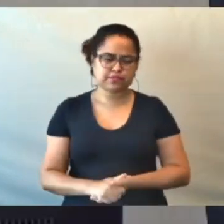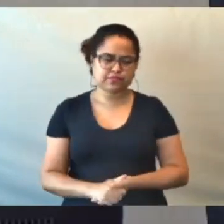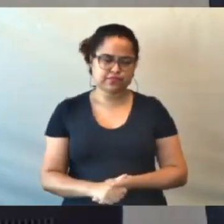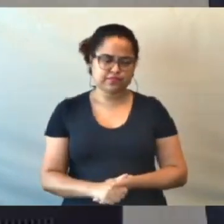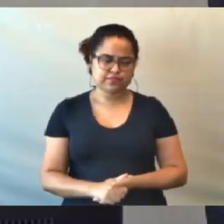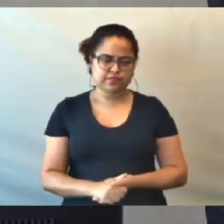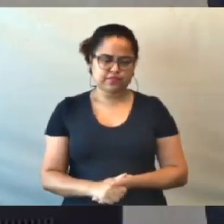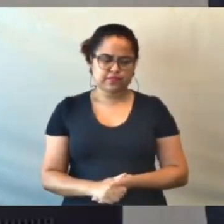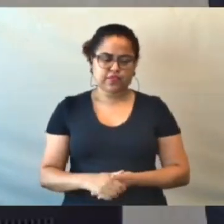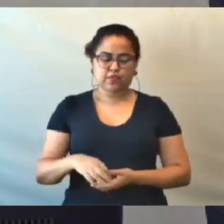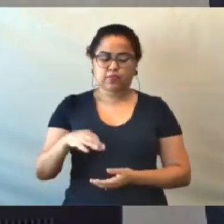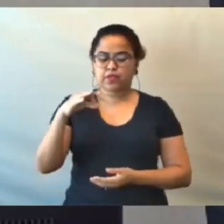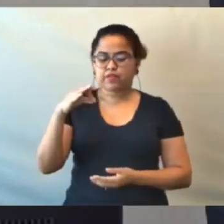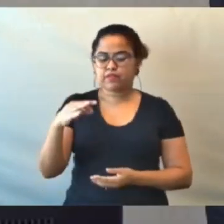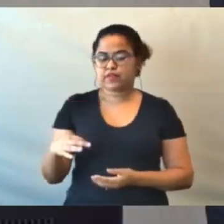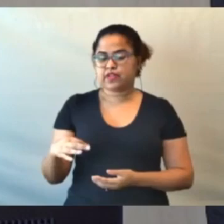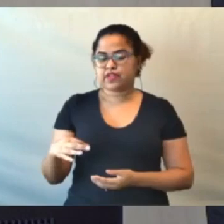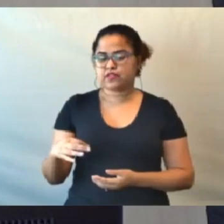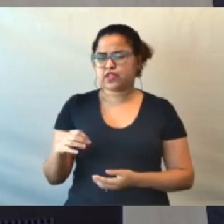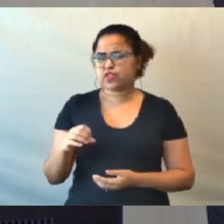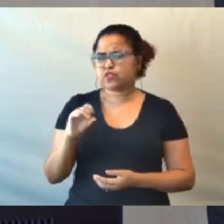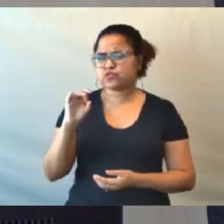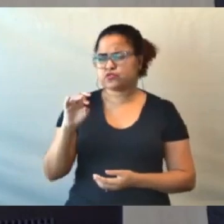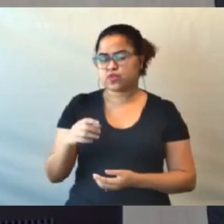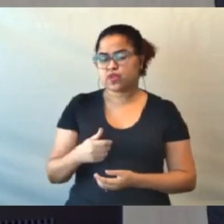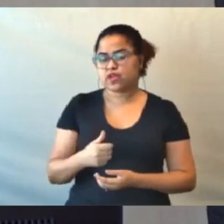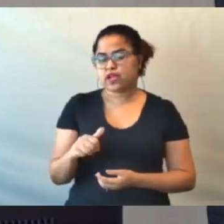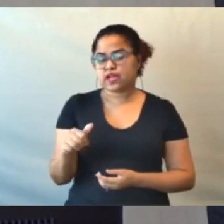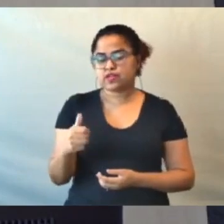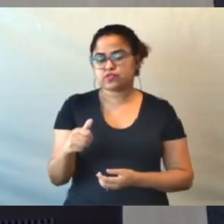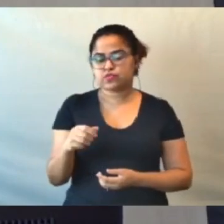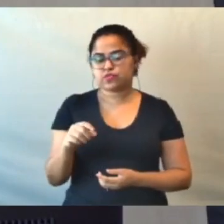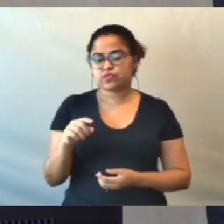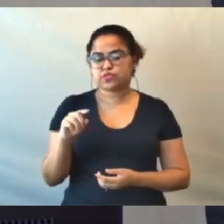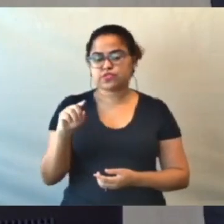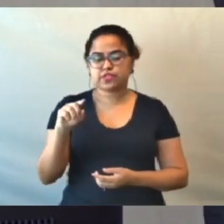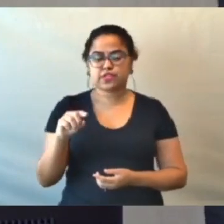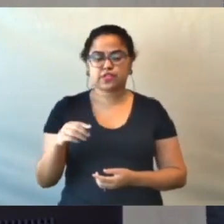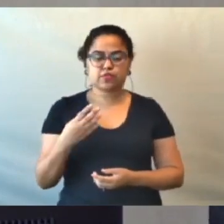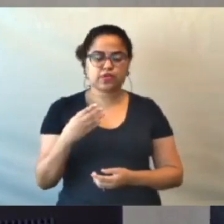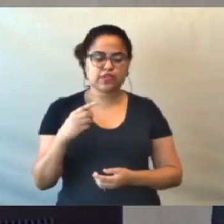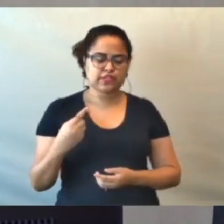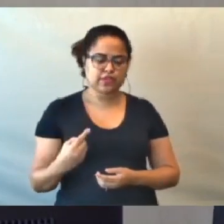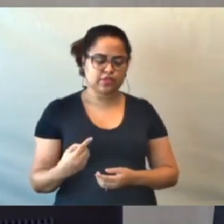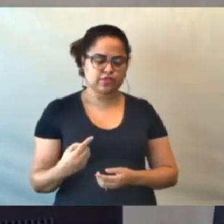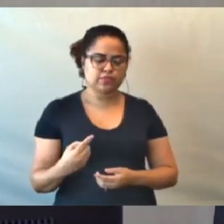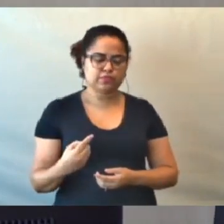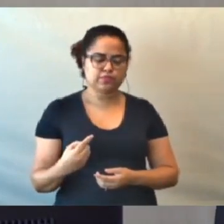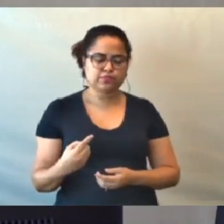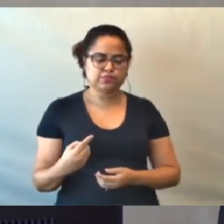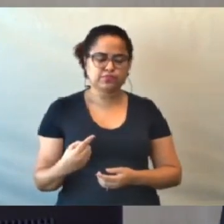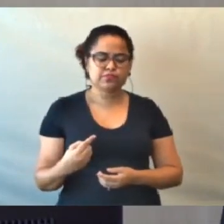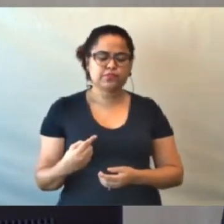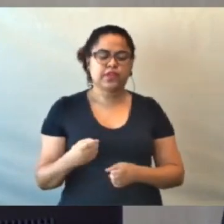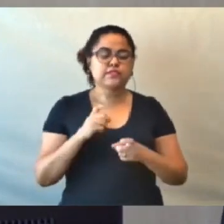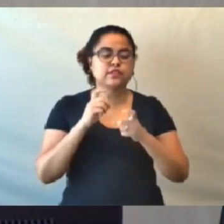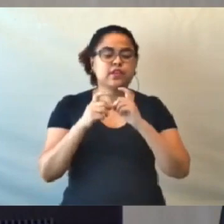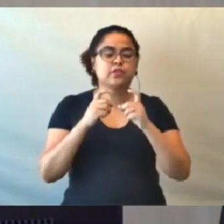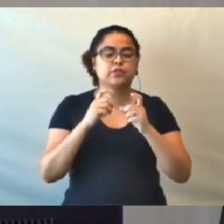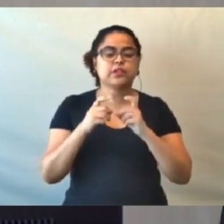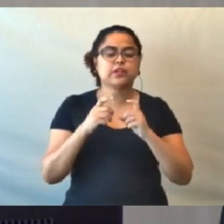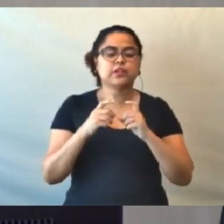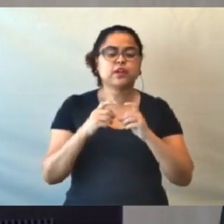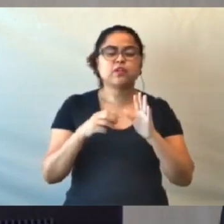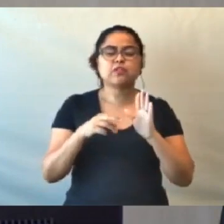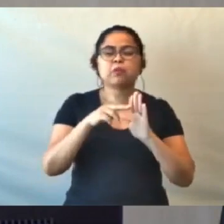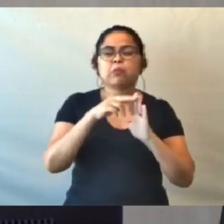só registrar às 11 horas e 41 que essa reunião ela tem um prazo regimental